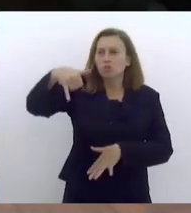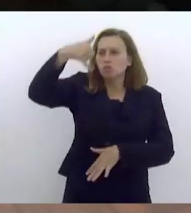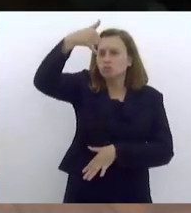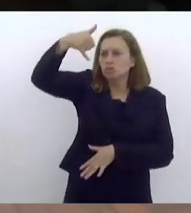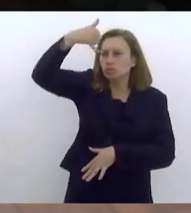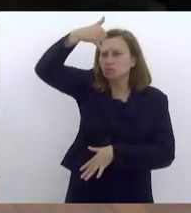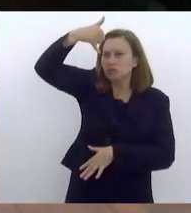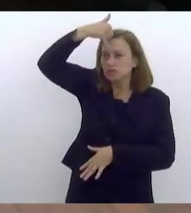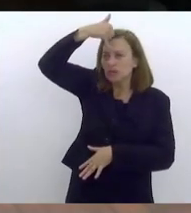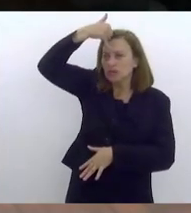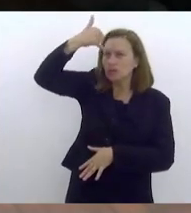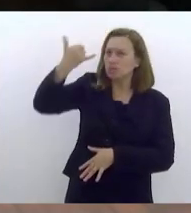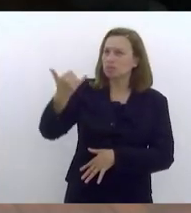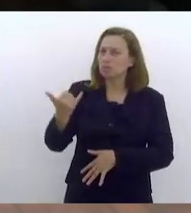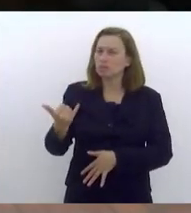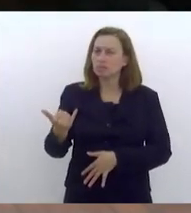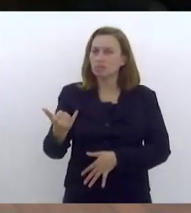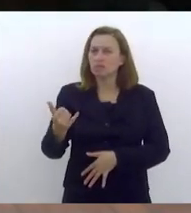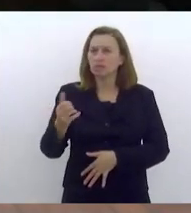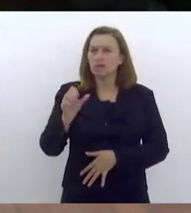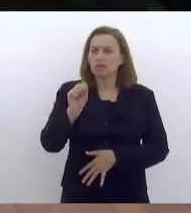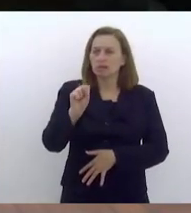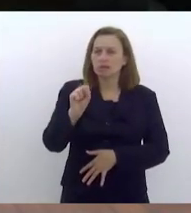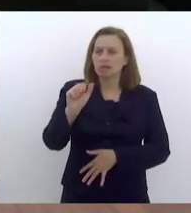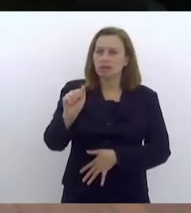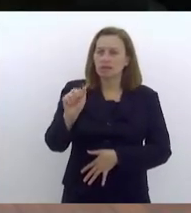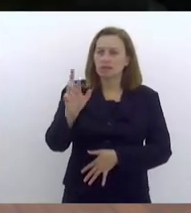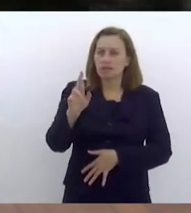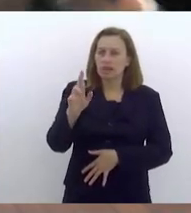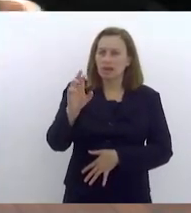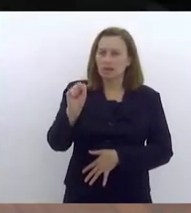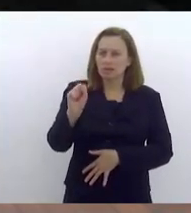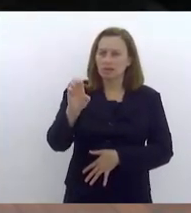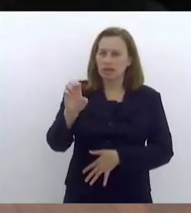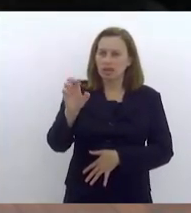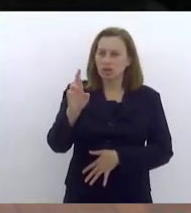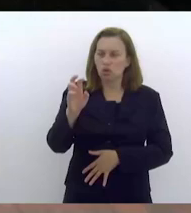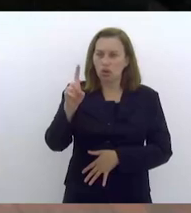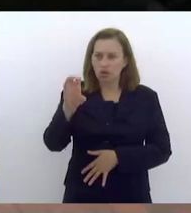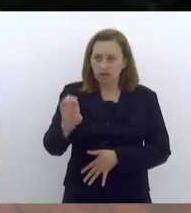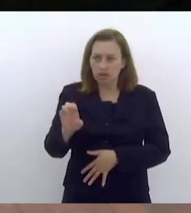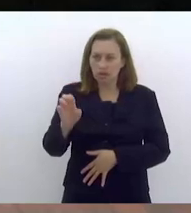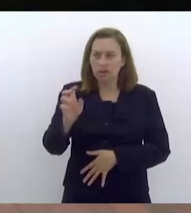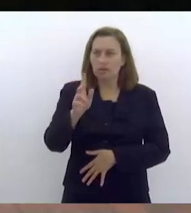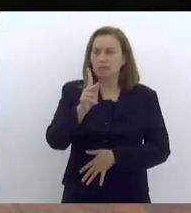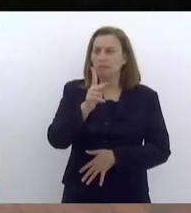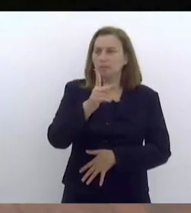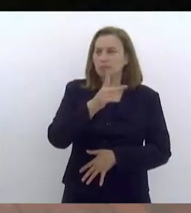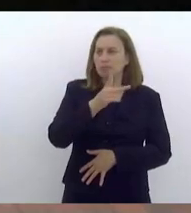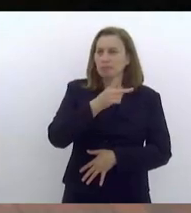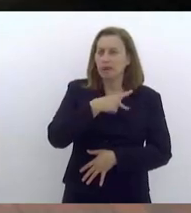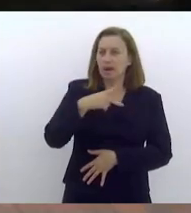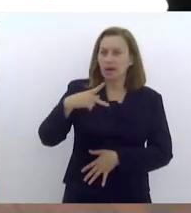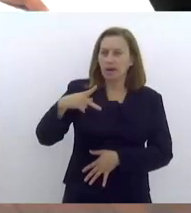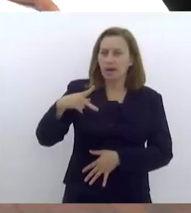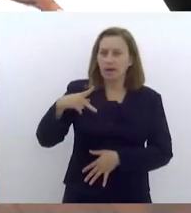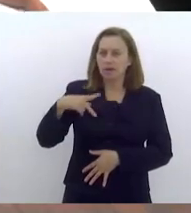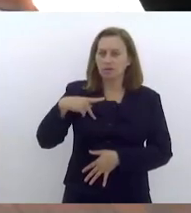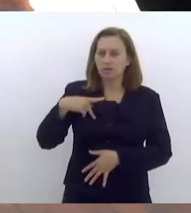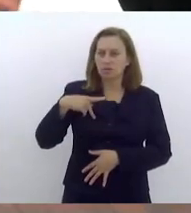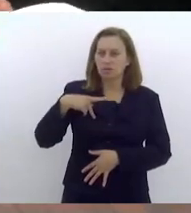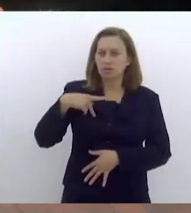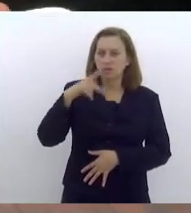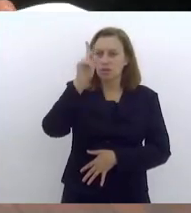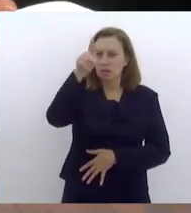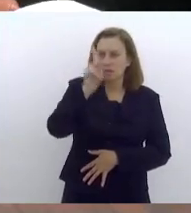sacerdote de matriz africana e lá da extrema-unção, o padre e o pastor também orar, isso aí tem que ter